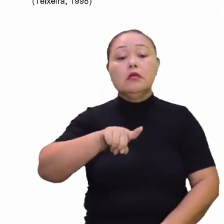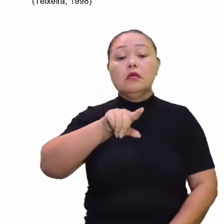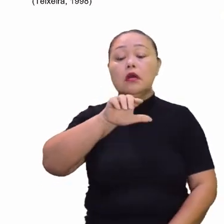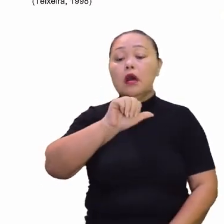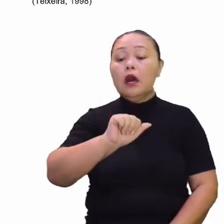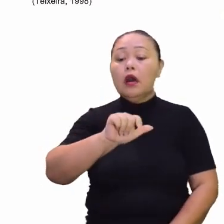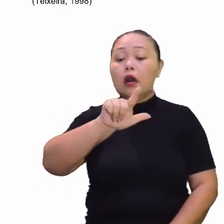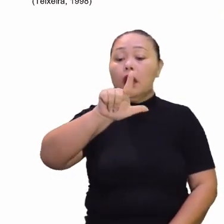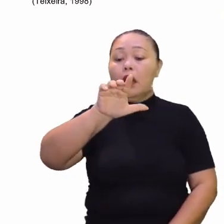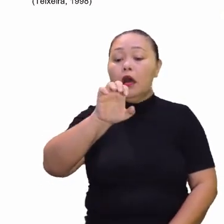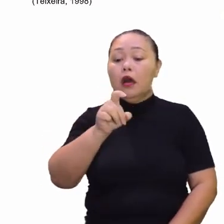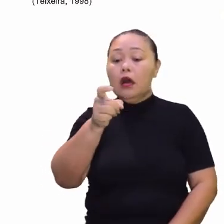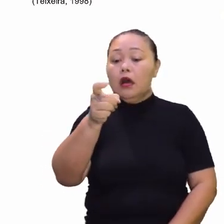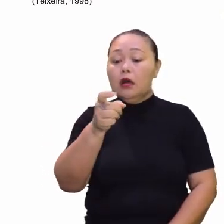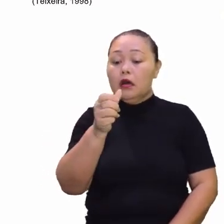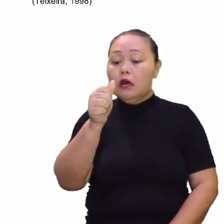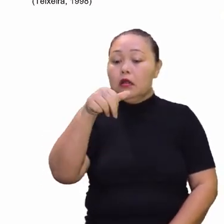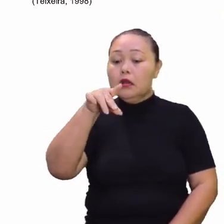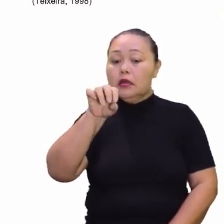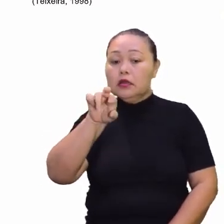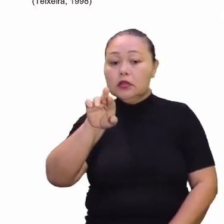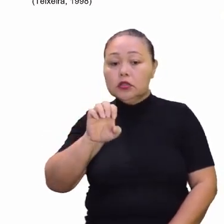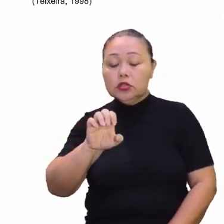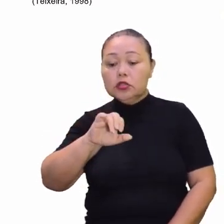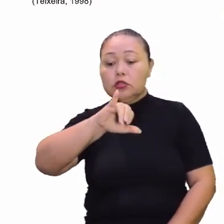Essa aqui era a estrutura